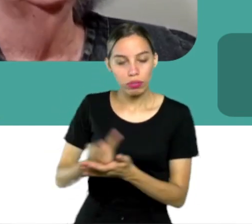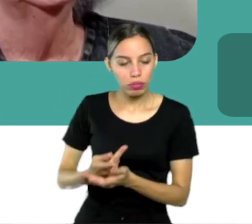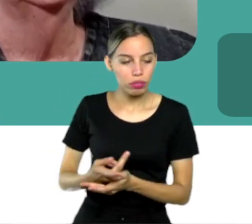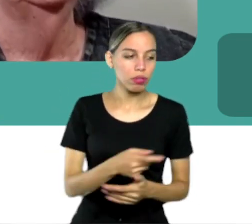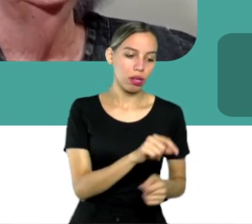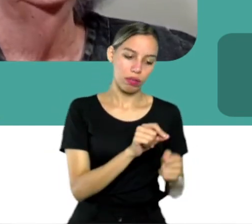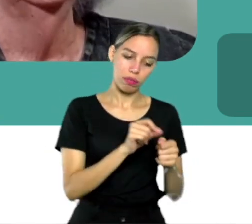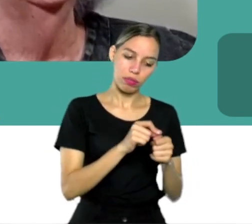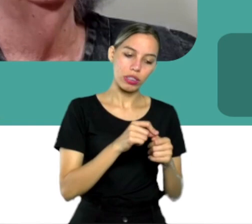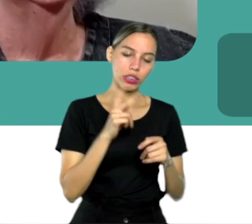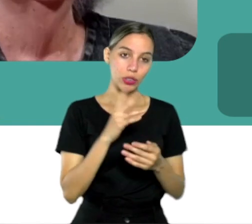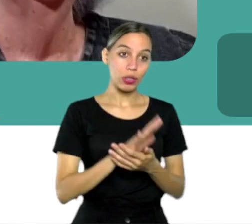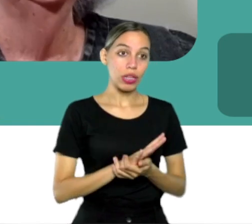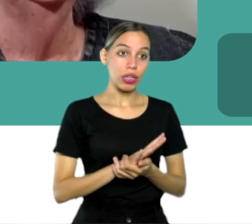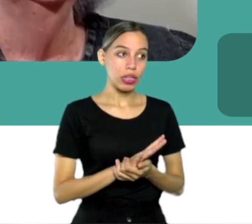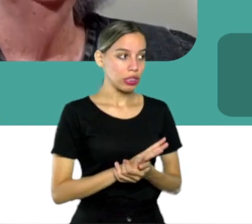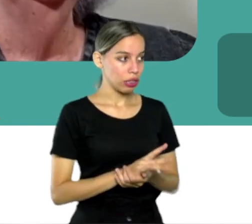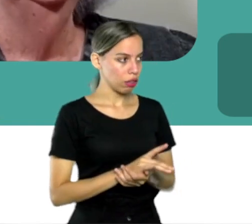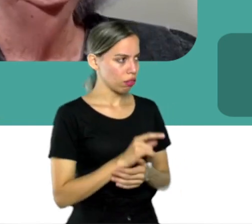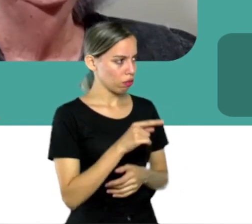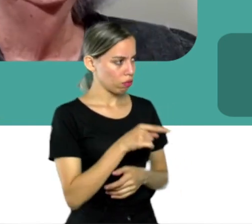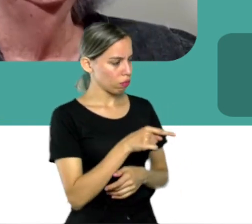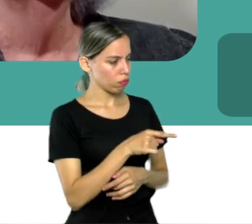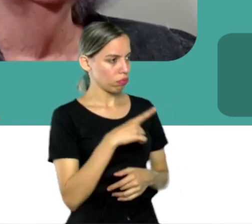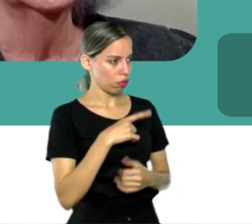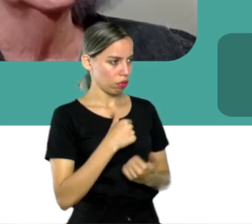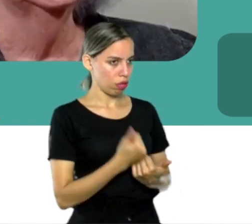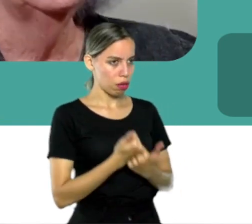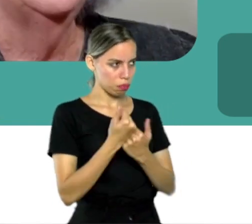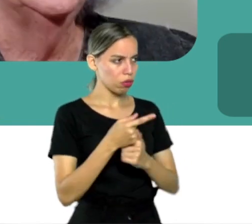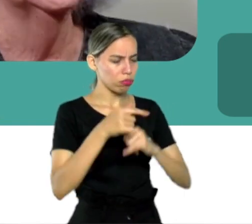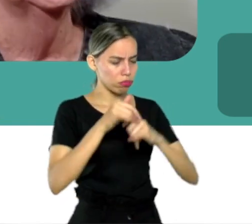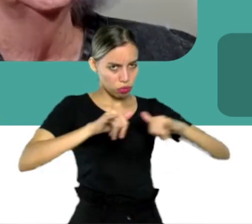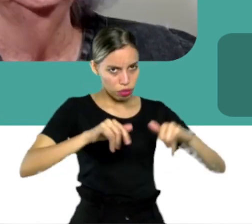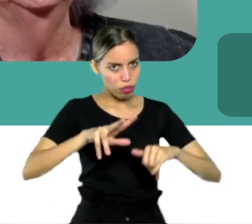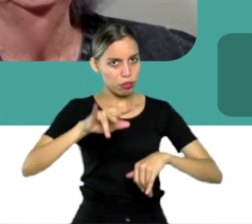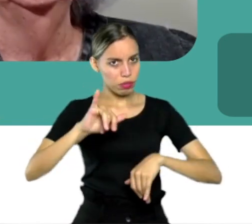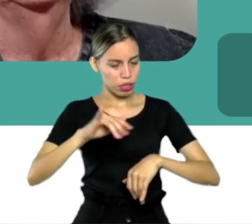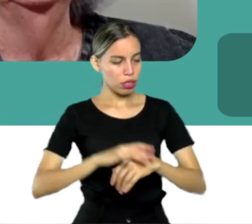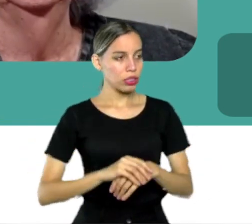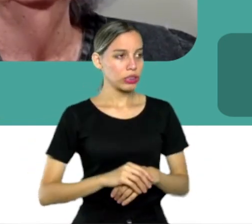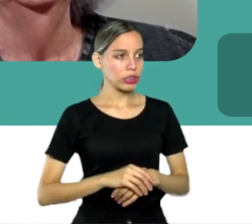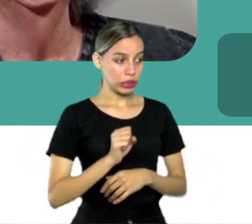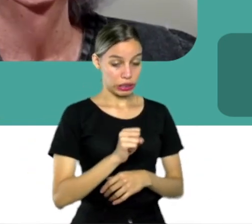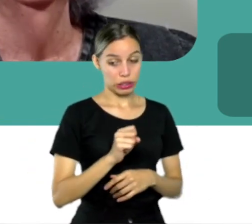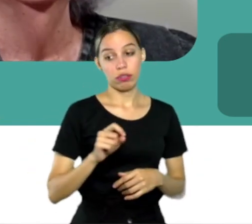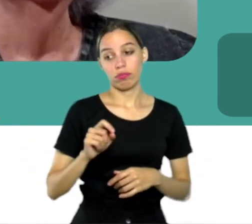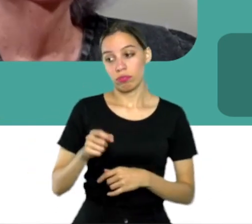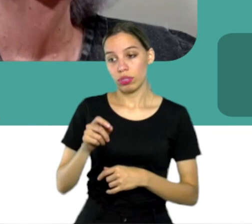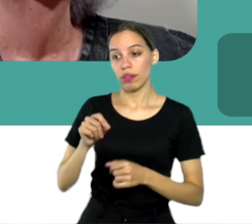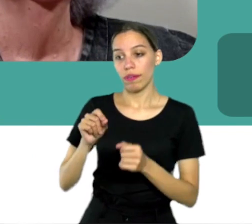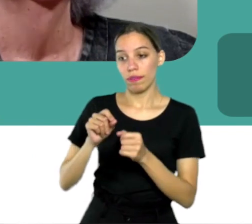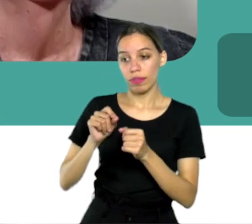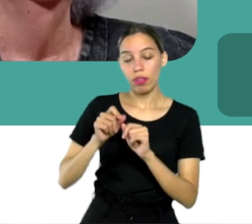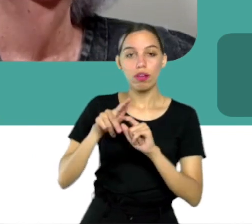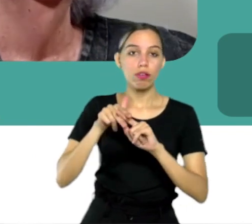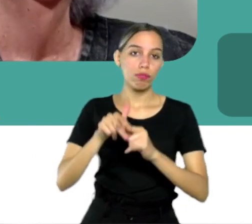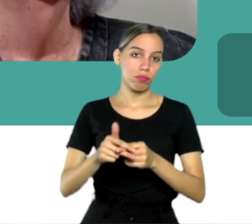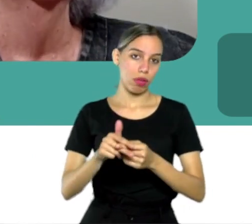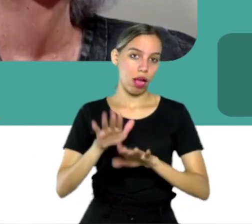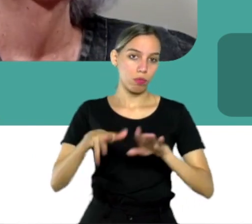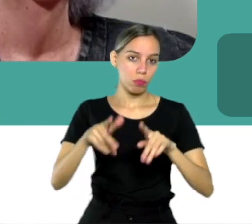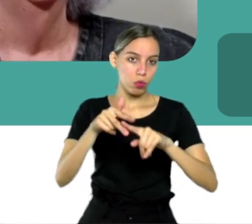mesmo, por parceria, né? E essa coisa da imagem é muito fascinante, né? É